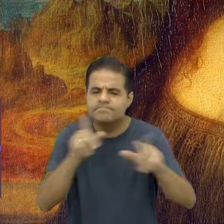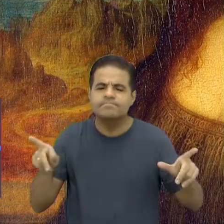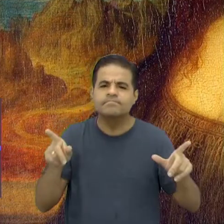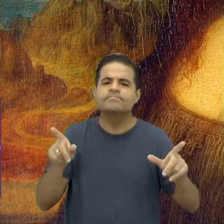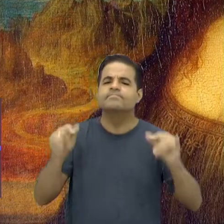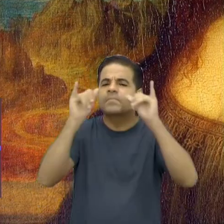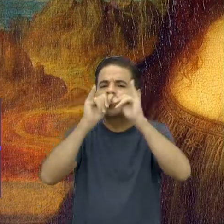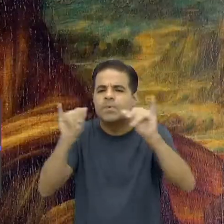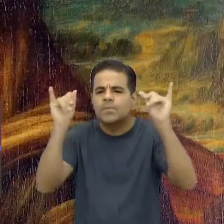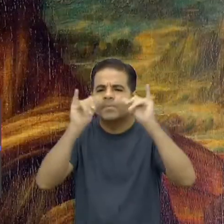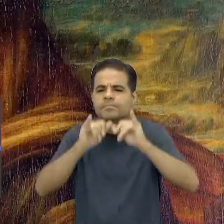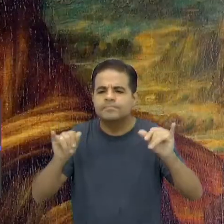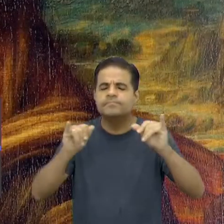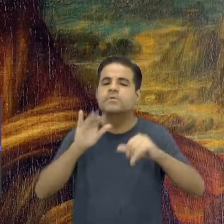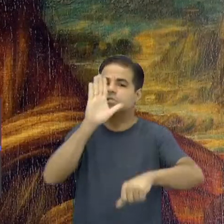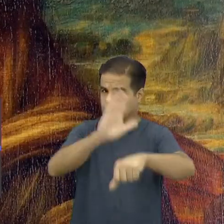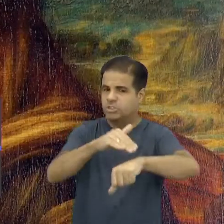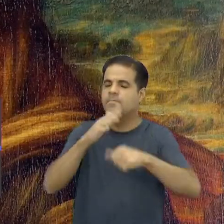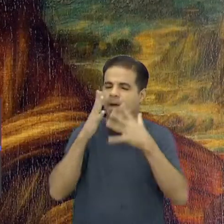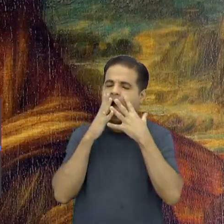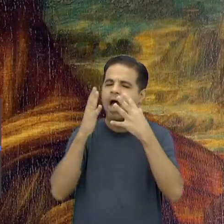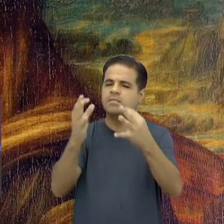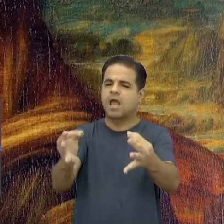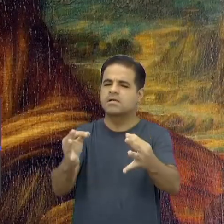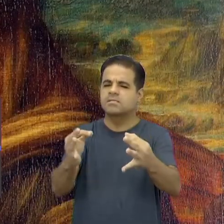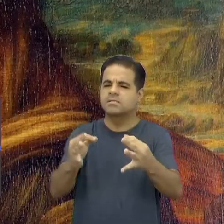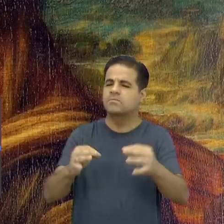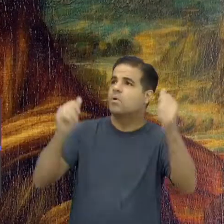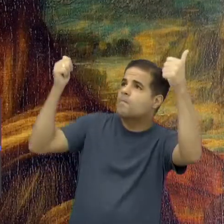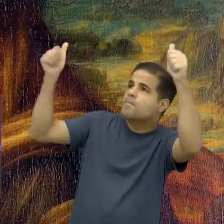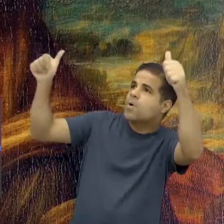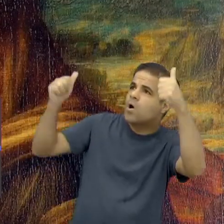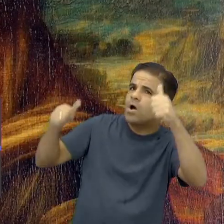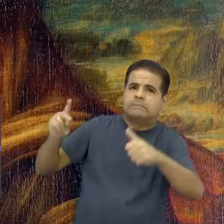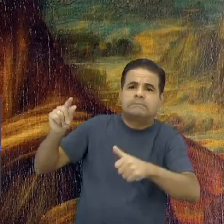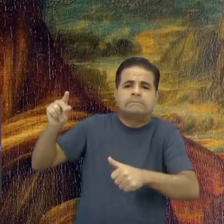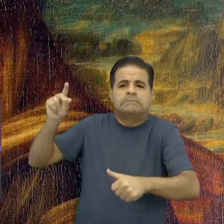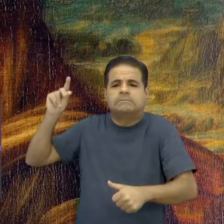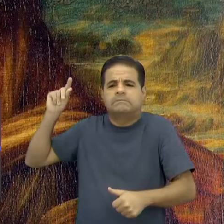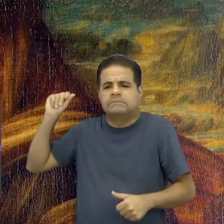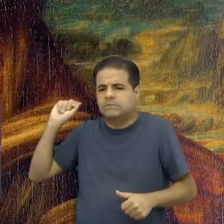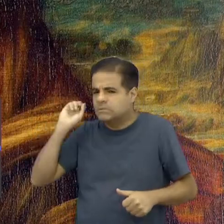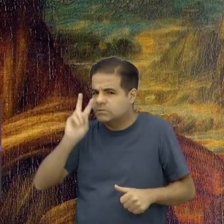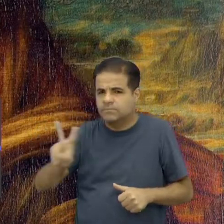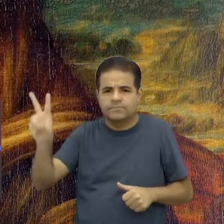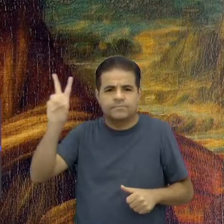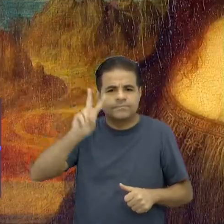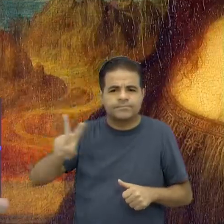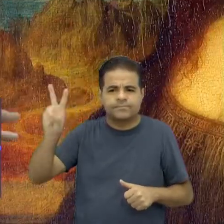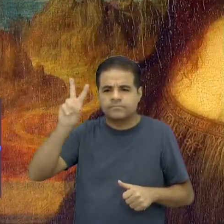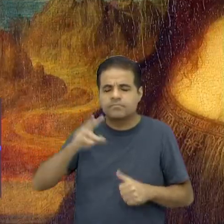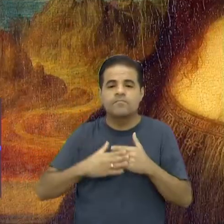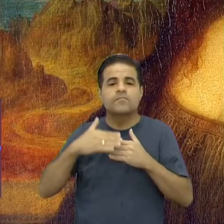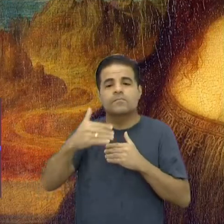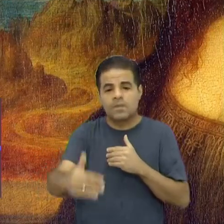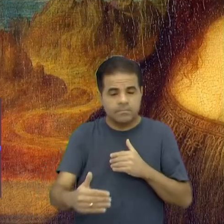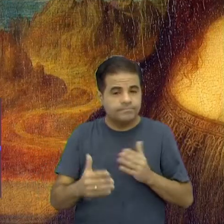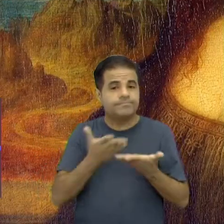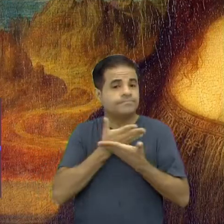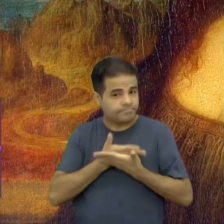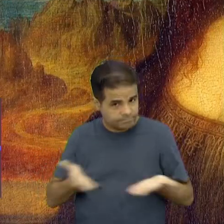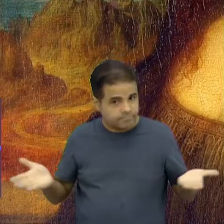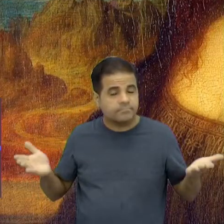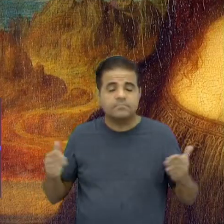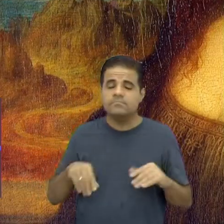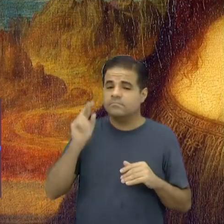peça publicitária, não é verdade, Pro? Chama bastante atenção, Bader. Agora, o pôster faz tempo que eu não vejo. Tá saindo meio de Moda. Como a gente tem